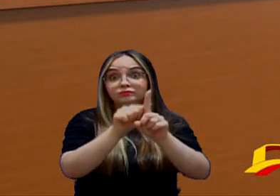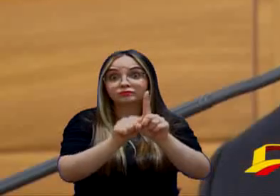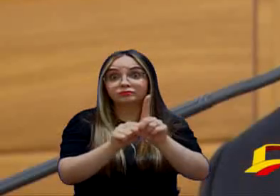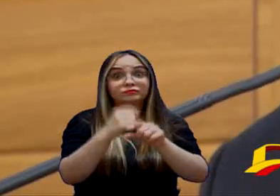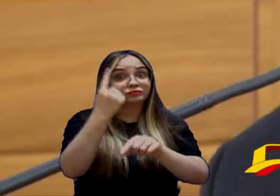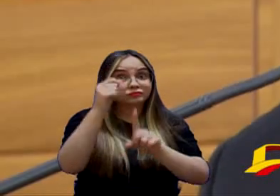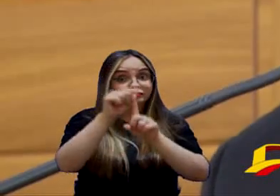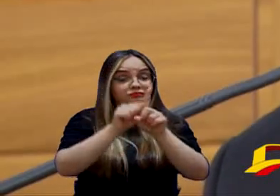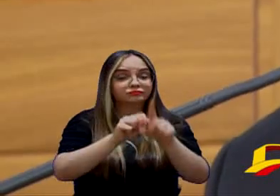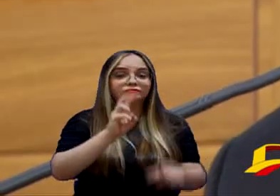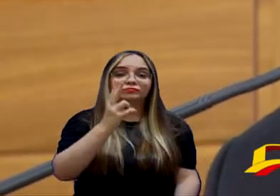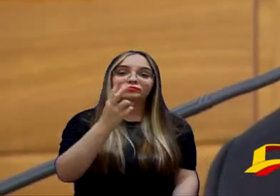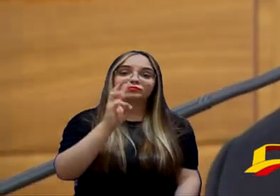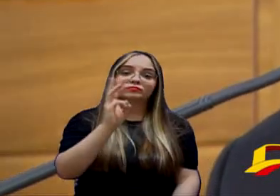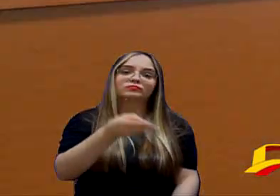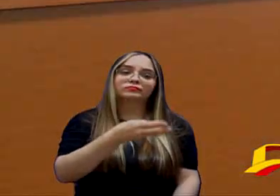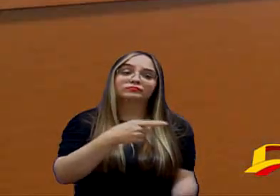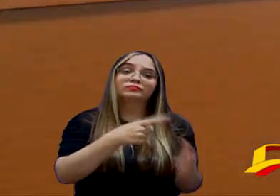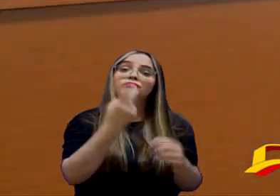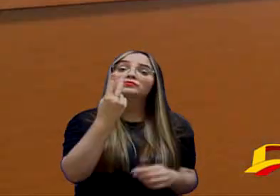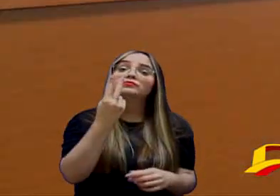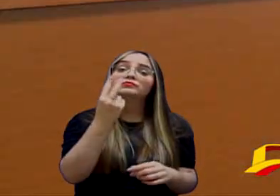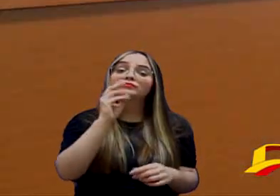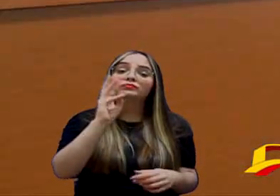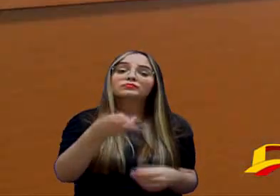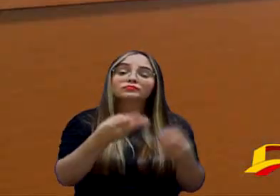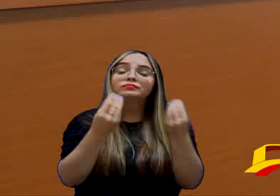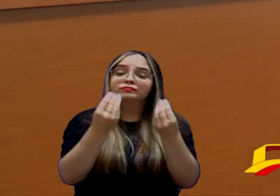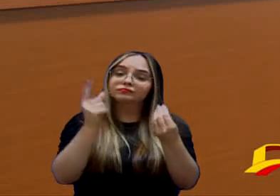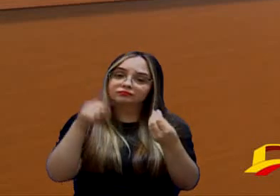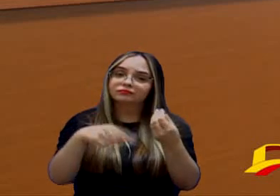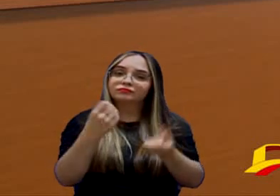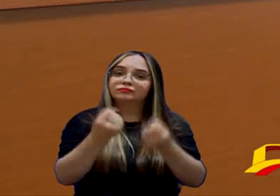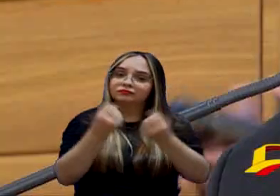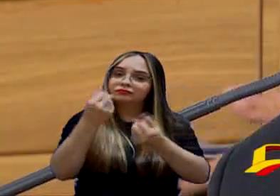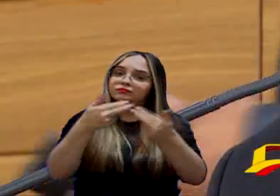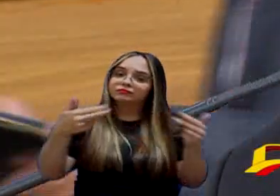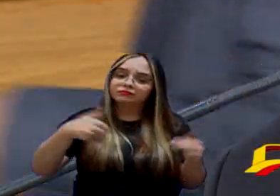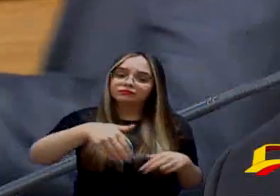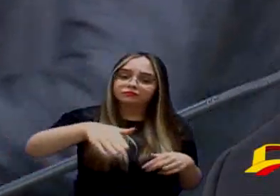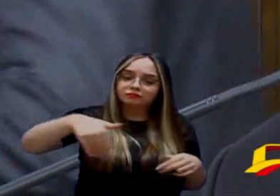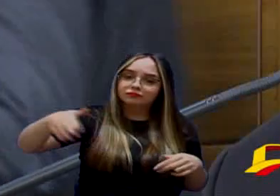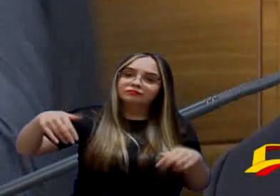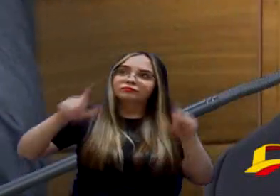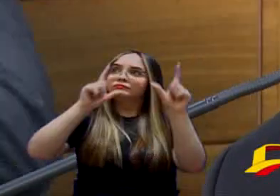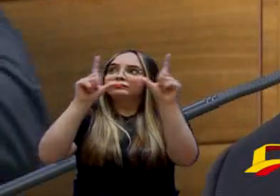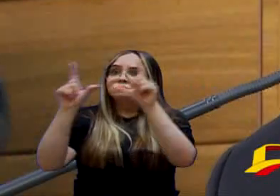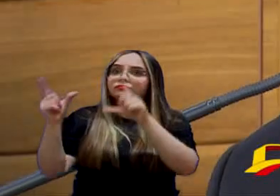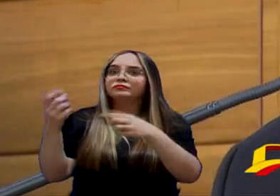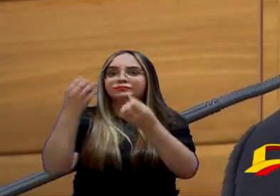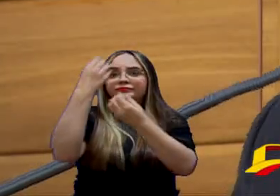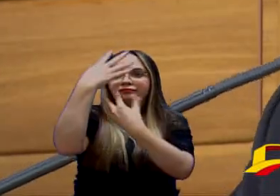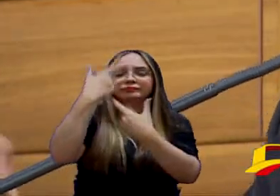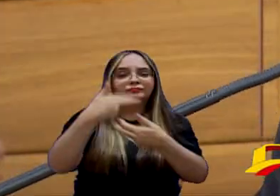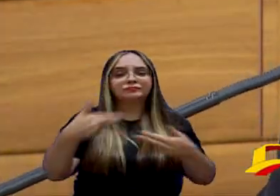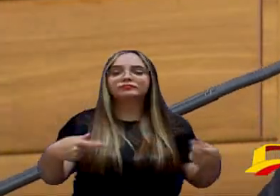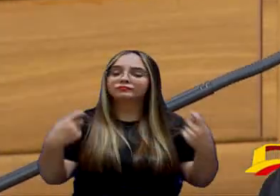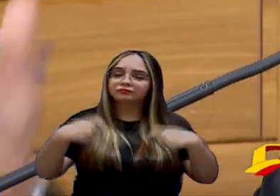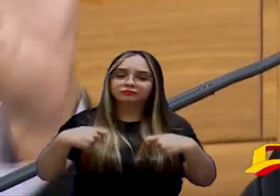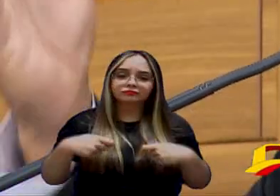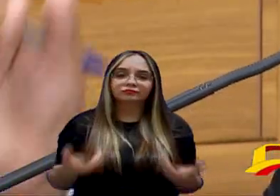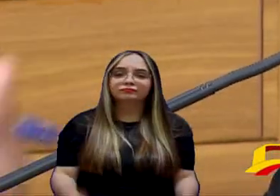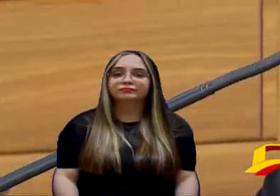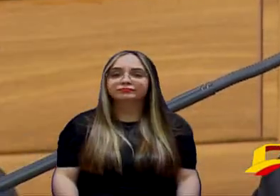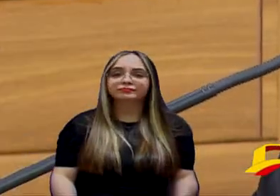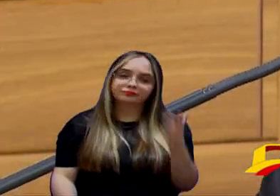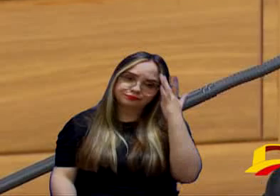milhões e poucos em tese é para investir no trânsito na sinalização placas tudo então eu acho que